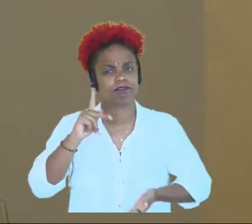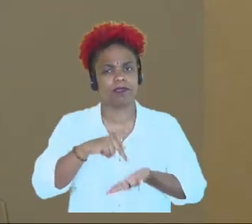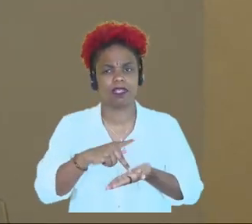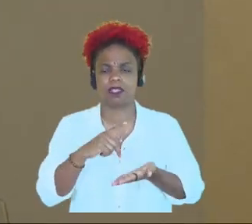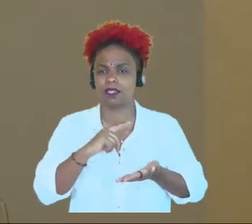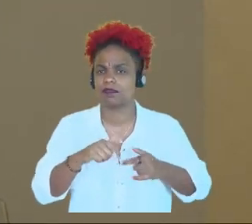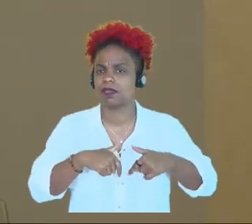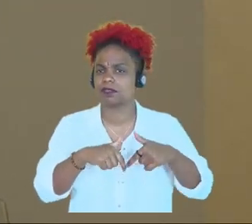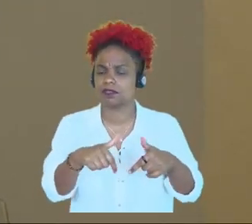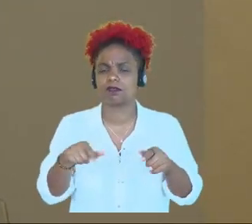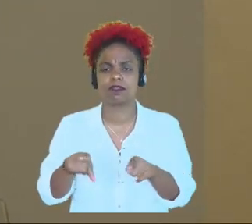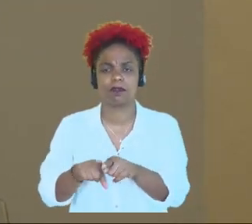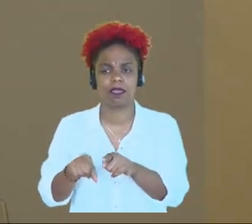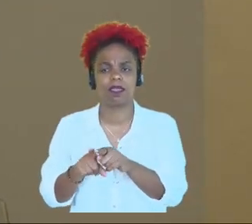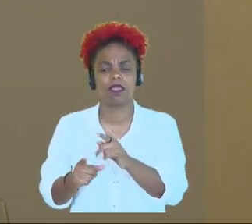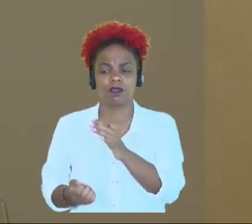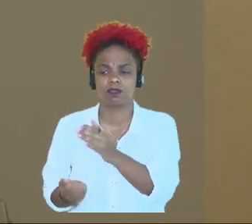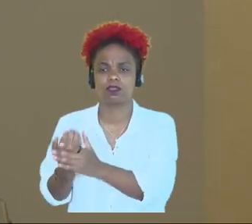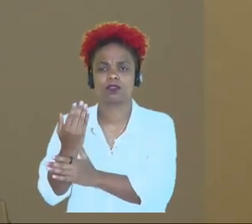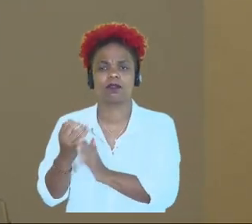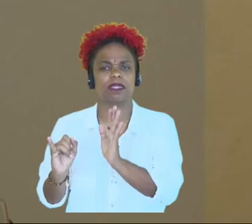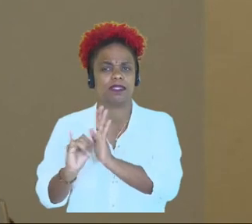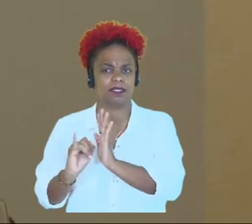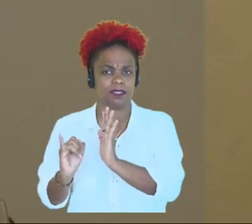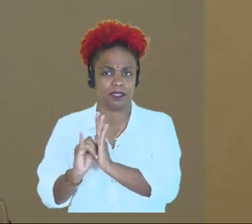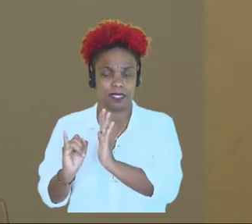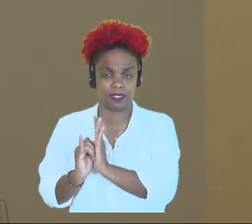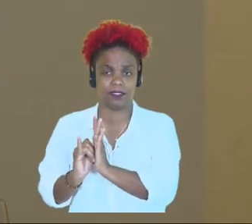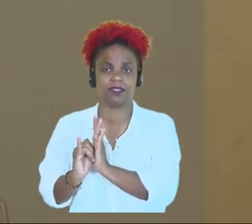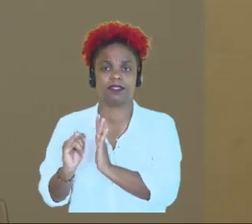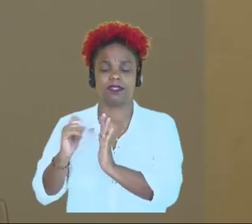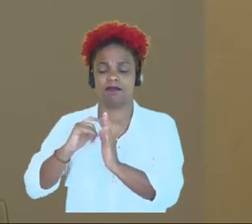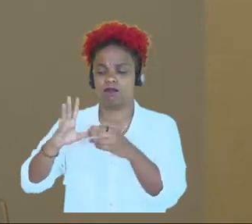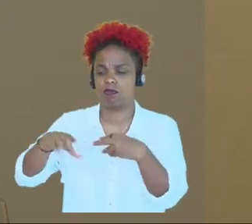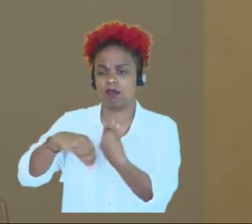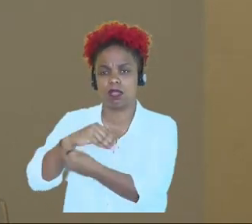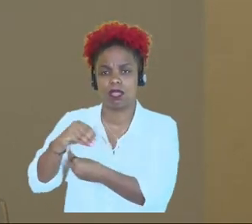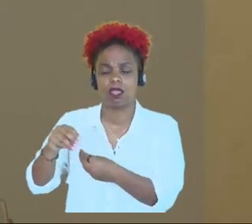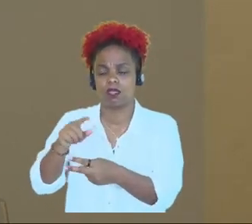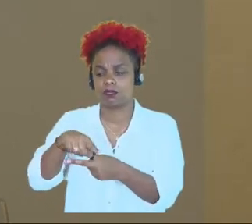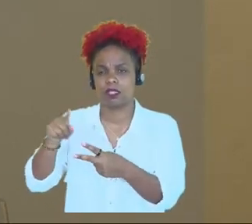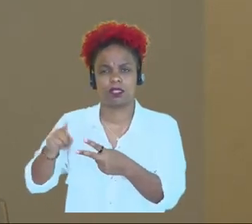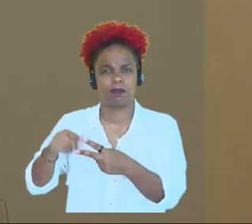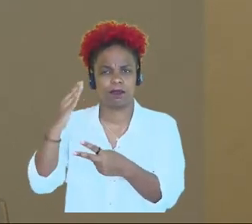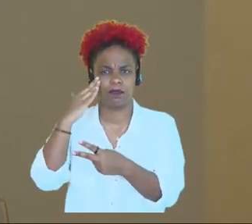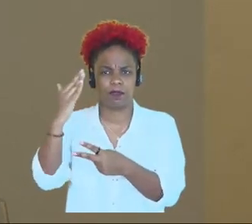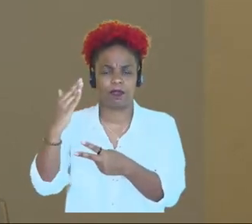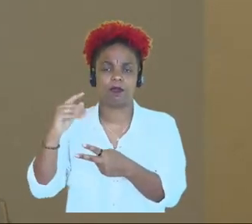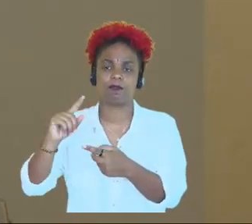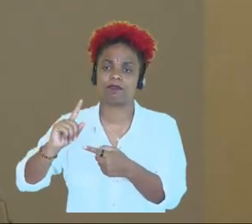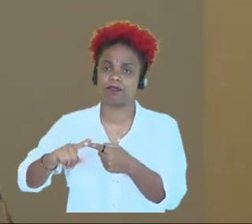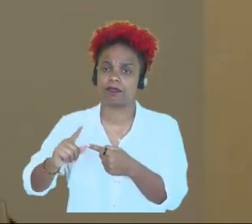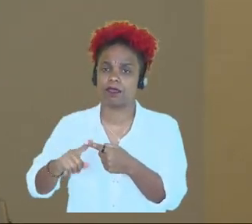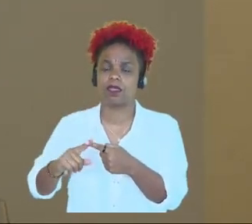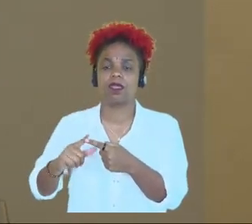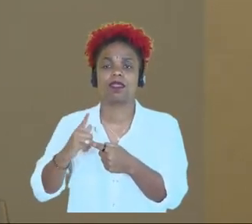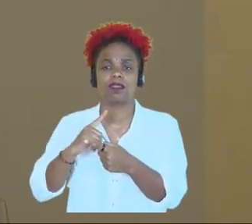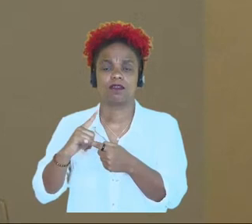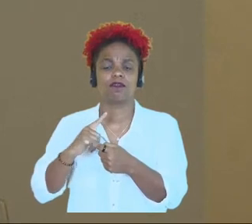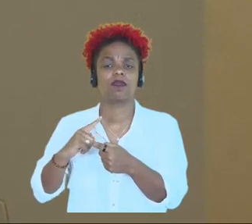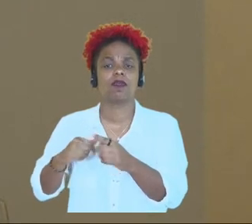e de construir uma identidade que funde 2 elementos cruciais, como critérios de